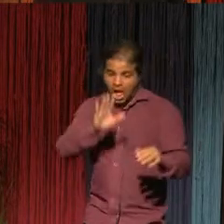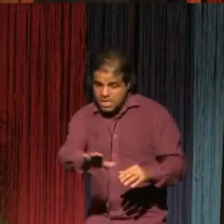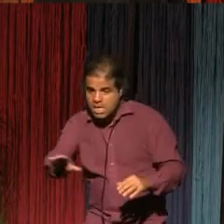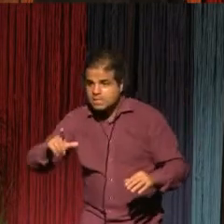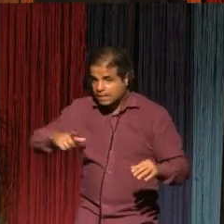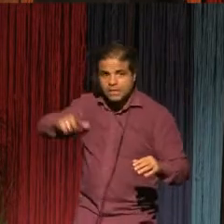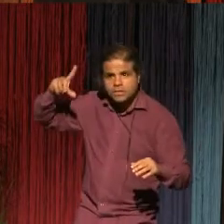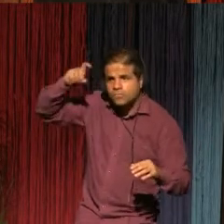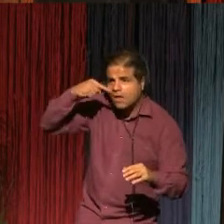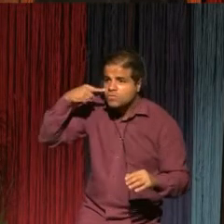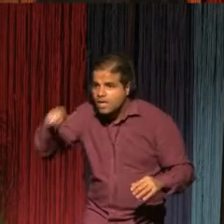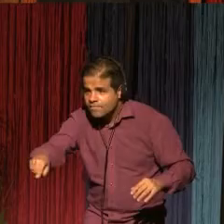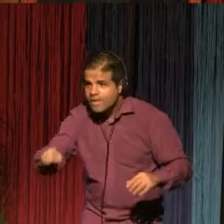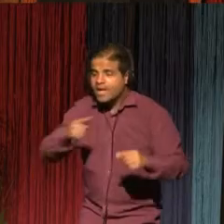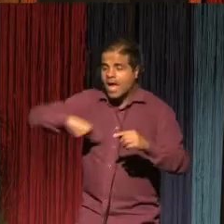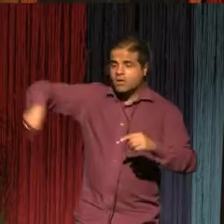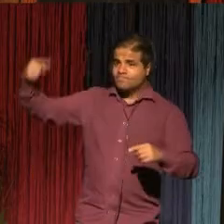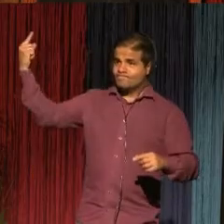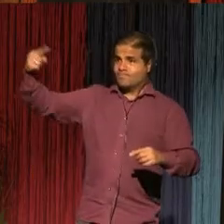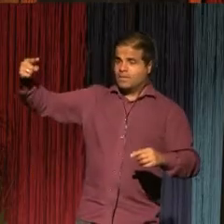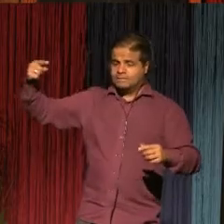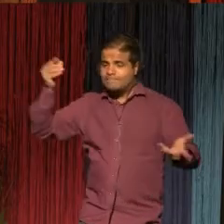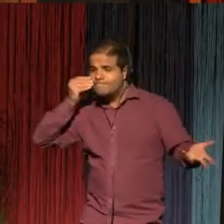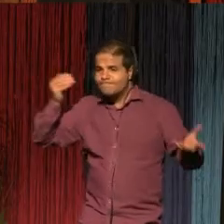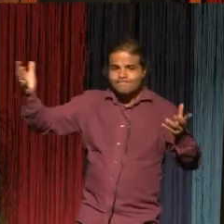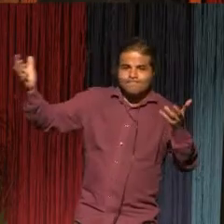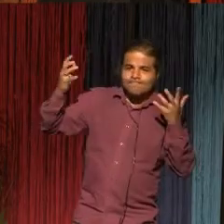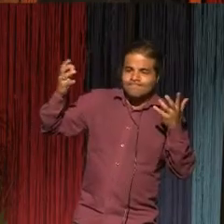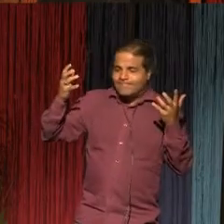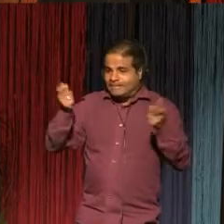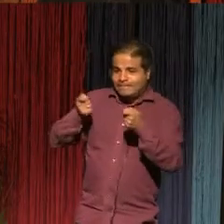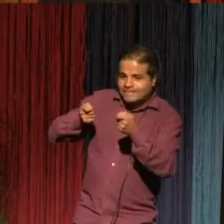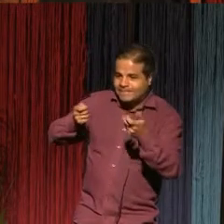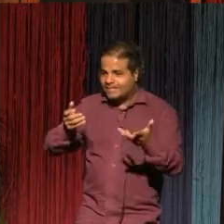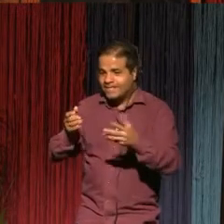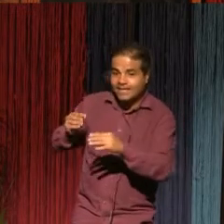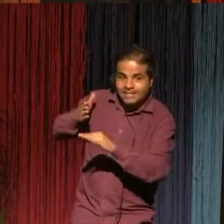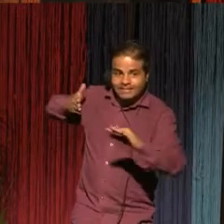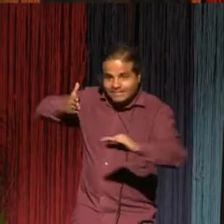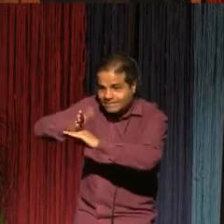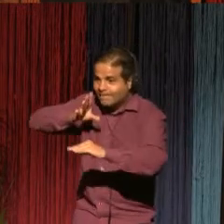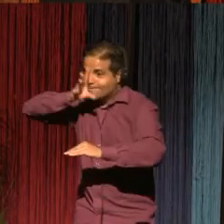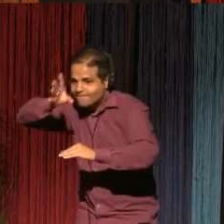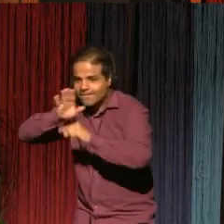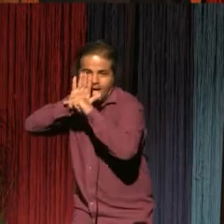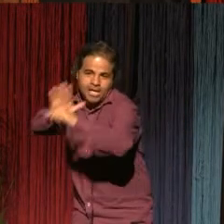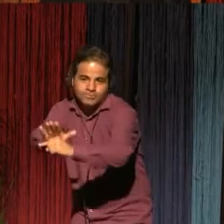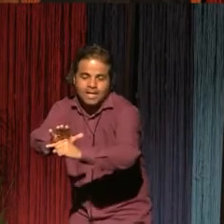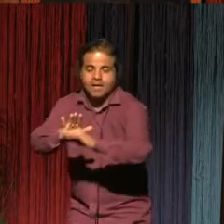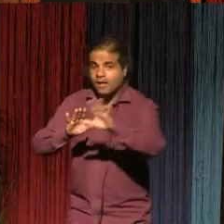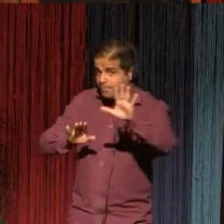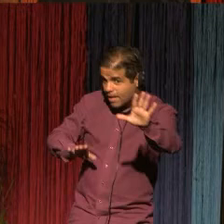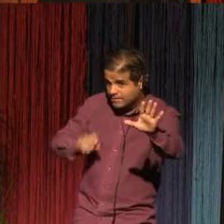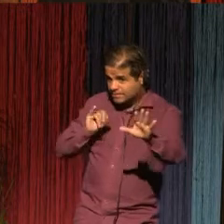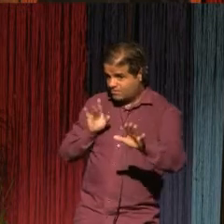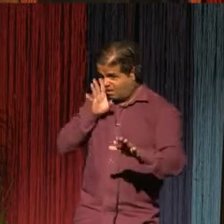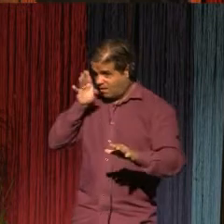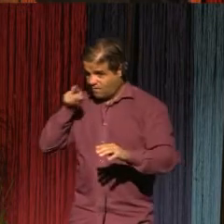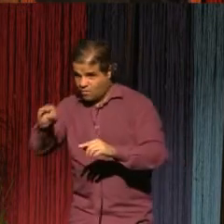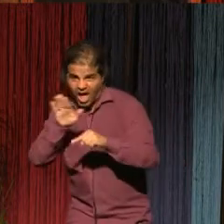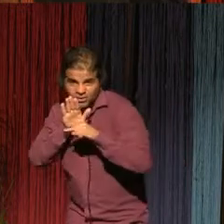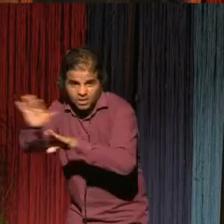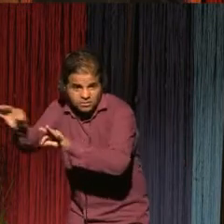tendo dificuldade, a nossa primeira tentação é querer intervir para ajudar. Mas se você resolveu o